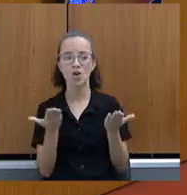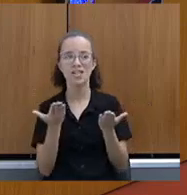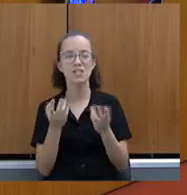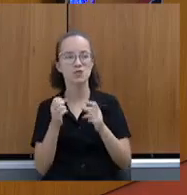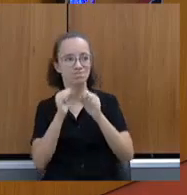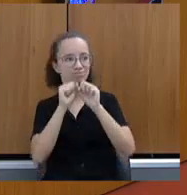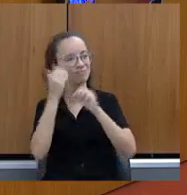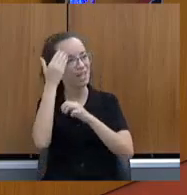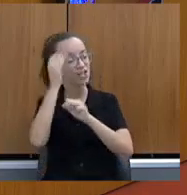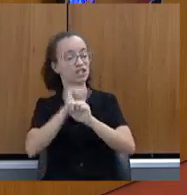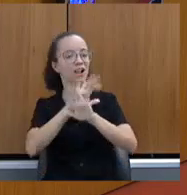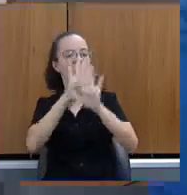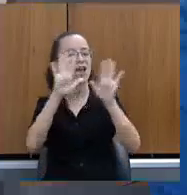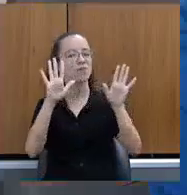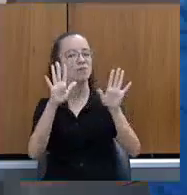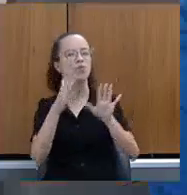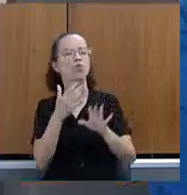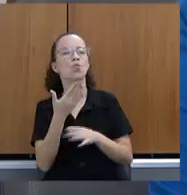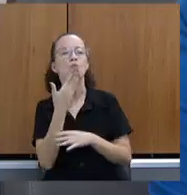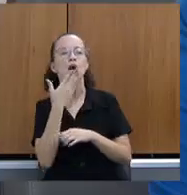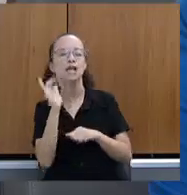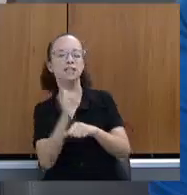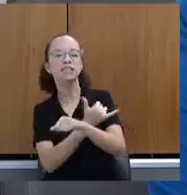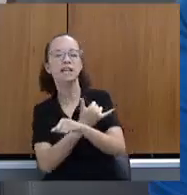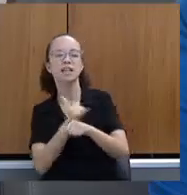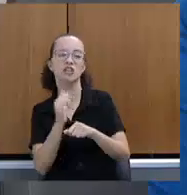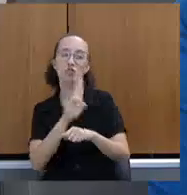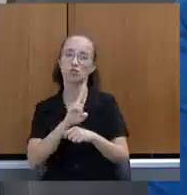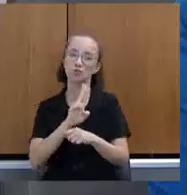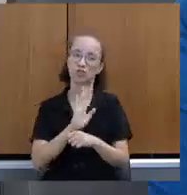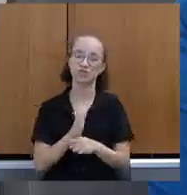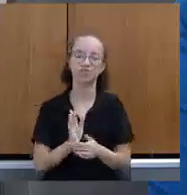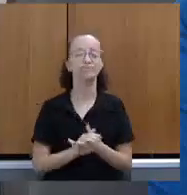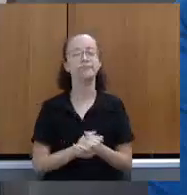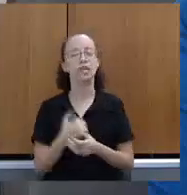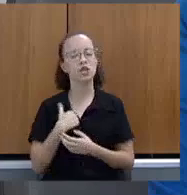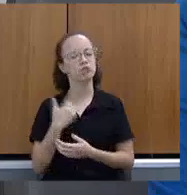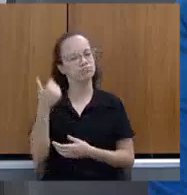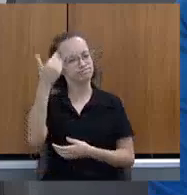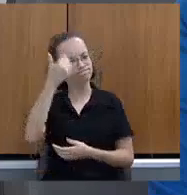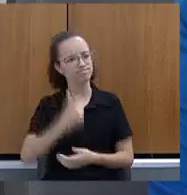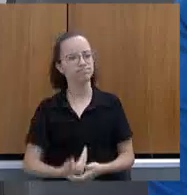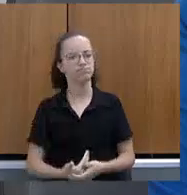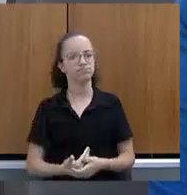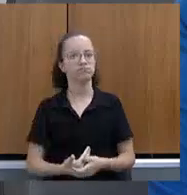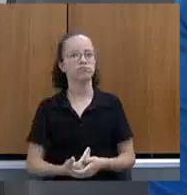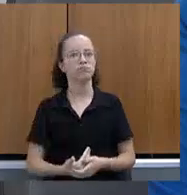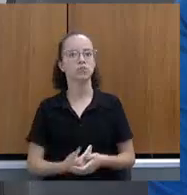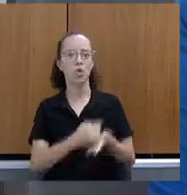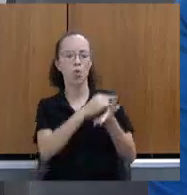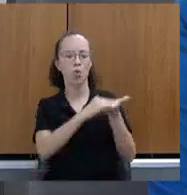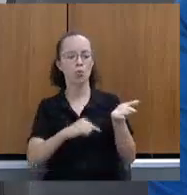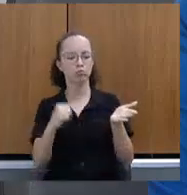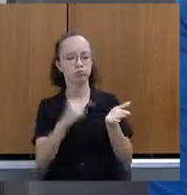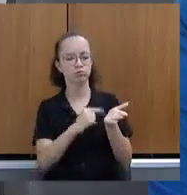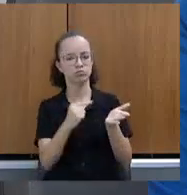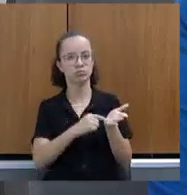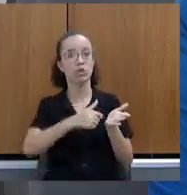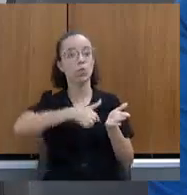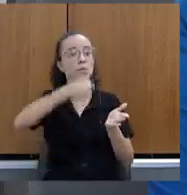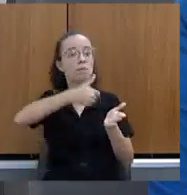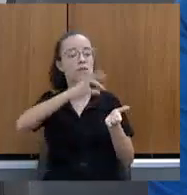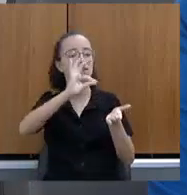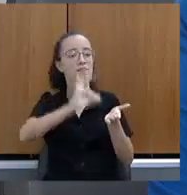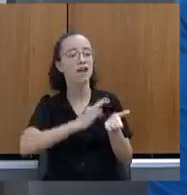transparência Quais foram as táticas usadas eu tô aqui Presidente com o termo de compromisso o primeiro